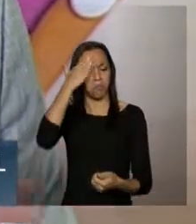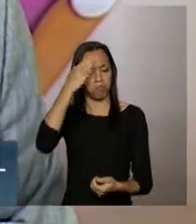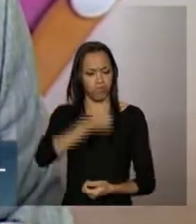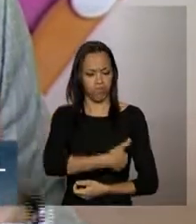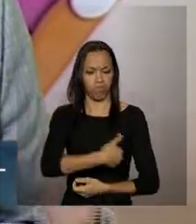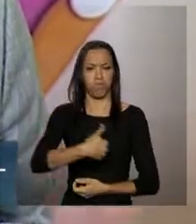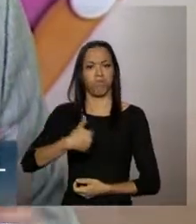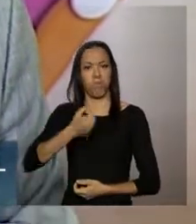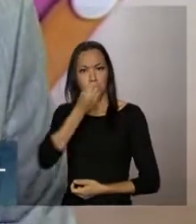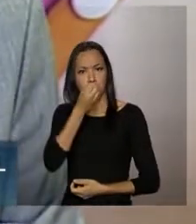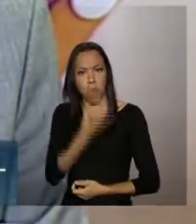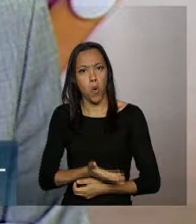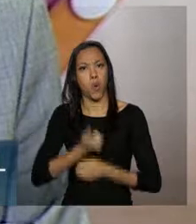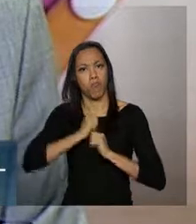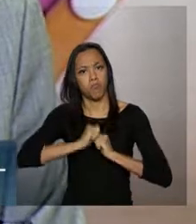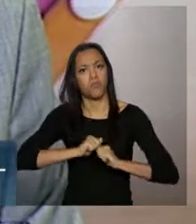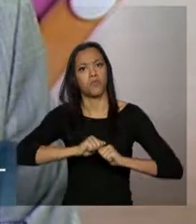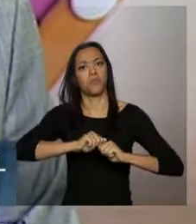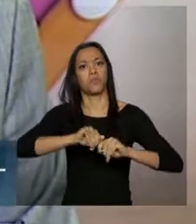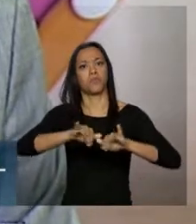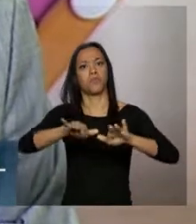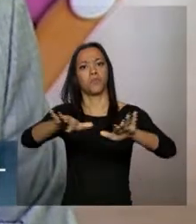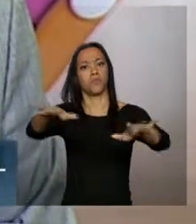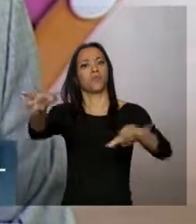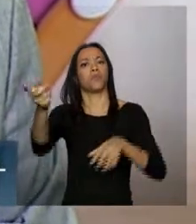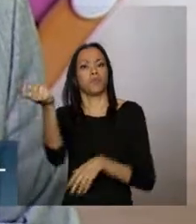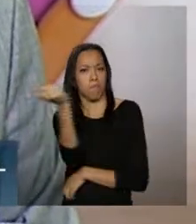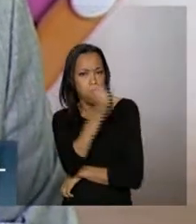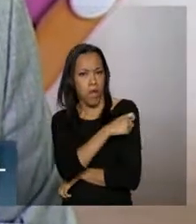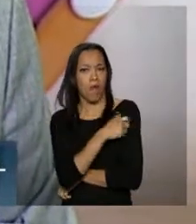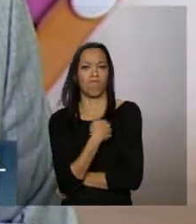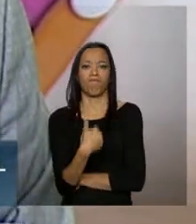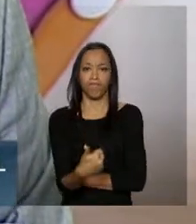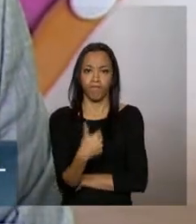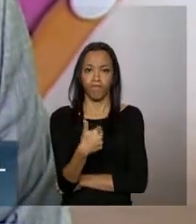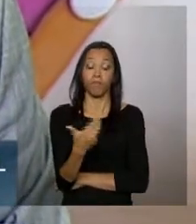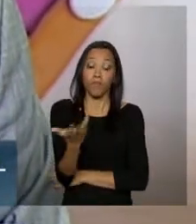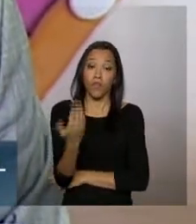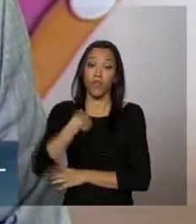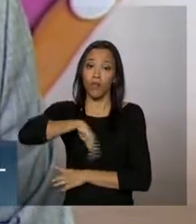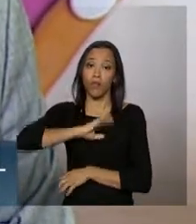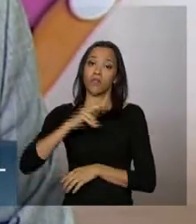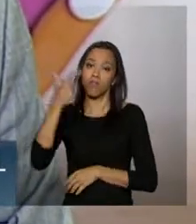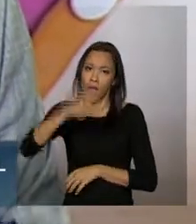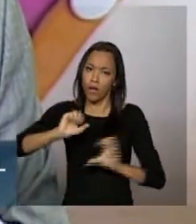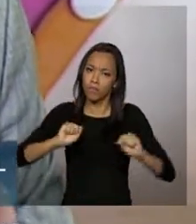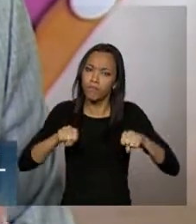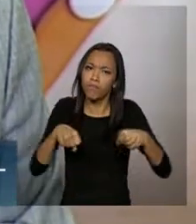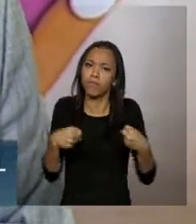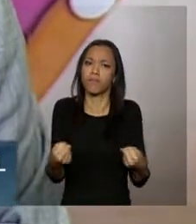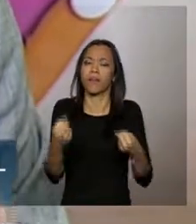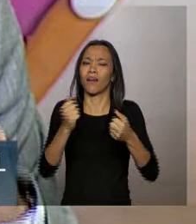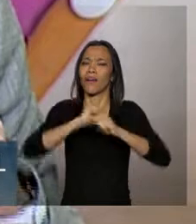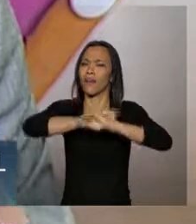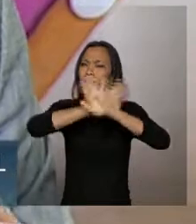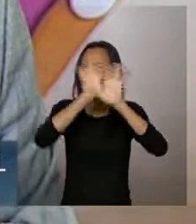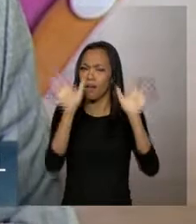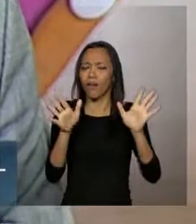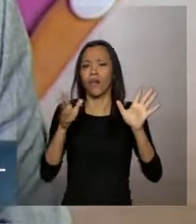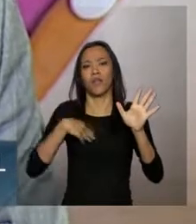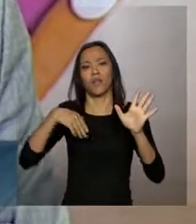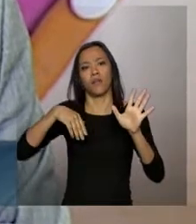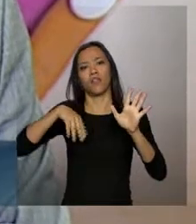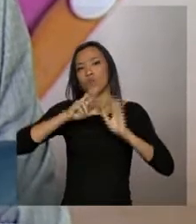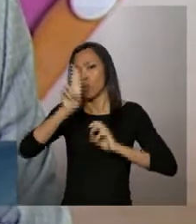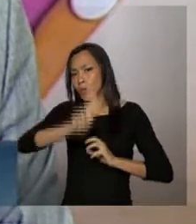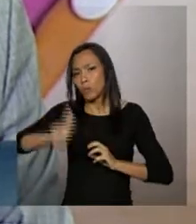sua eficiência, pela sua capacidade de ter cobertura vacinal. Então, nós vamos intensificar de maneira muito clara, com utilidade